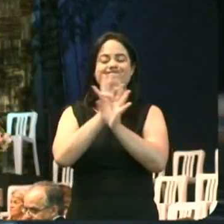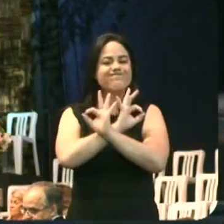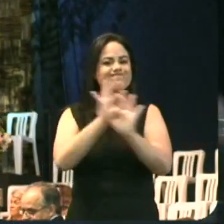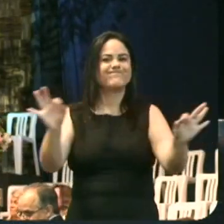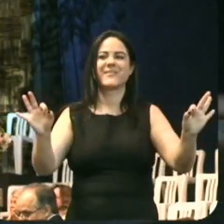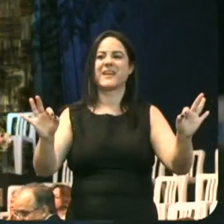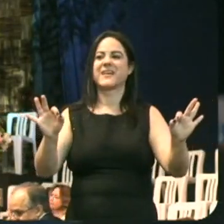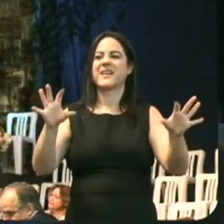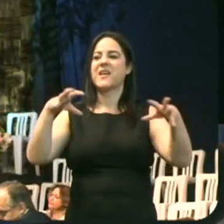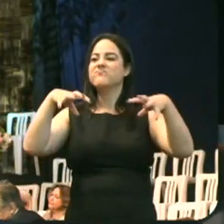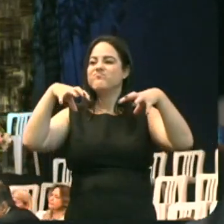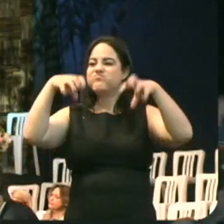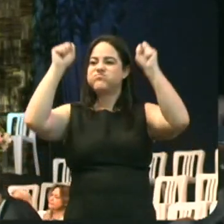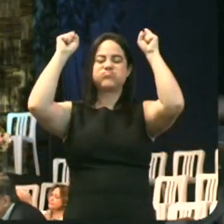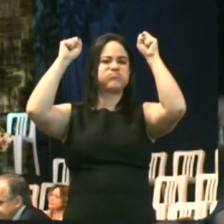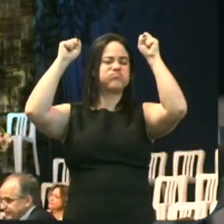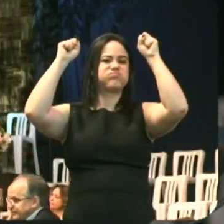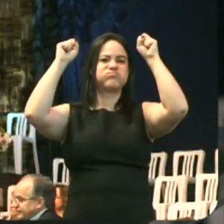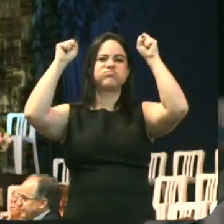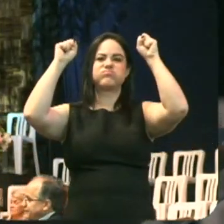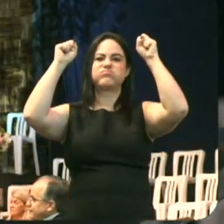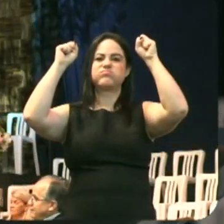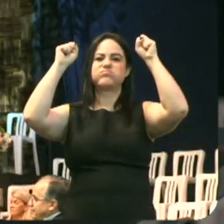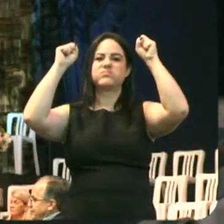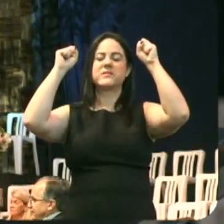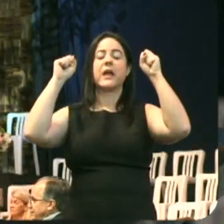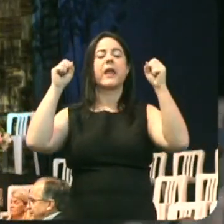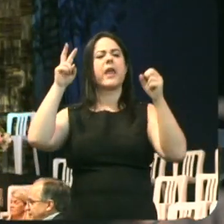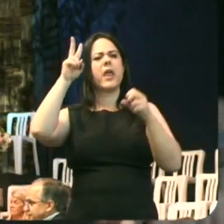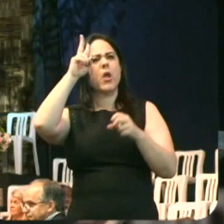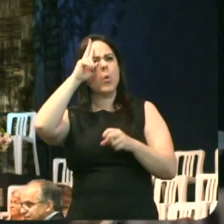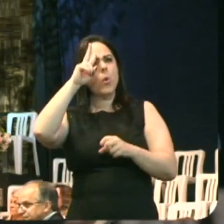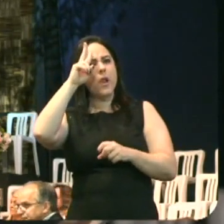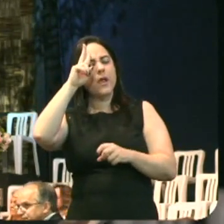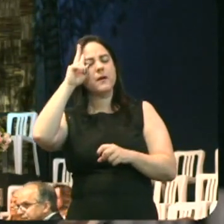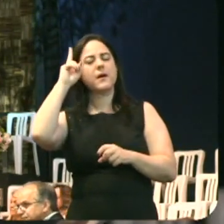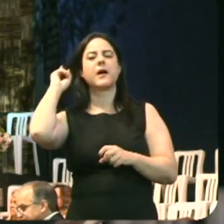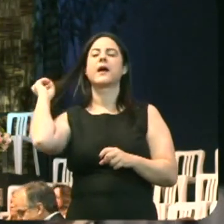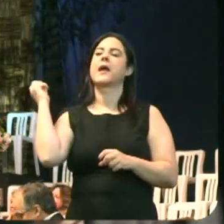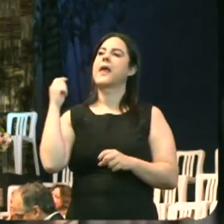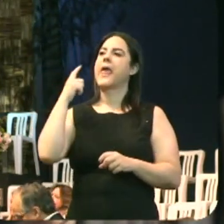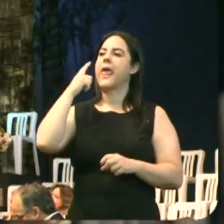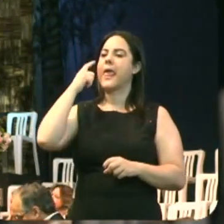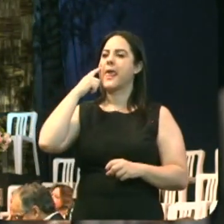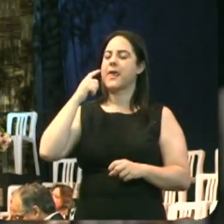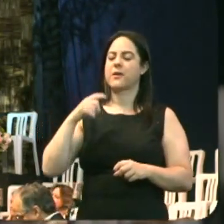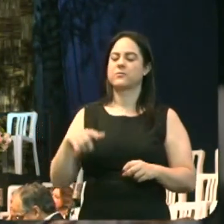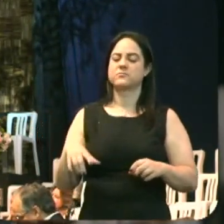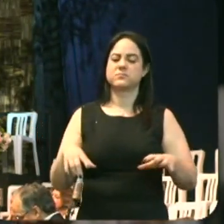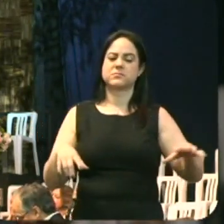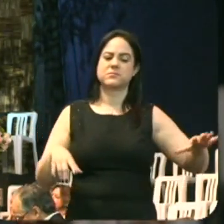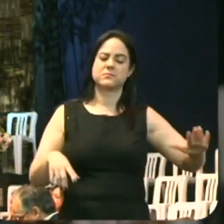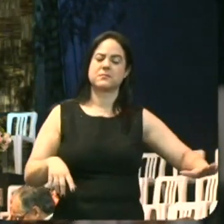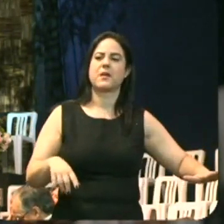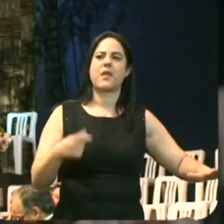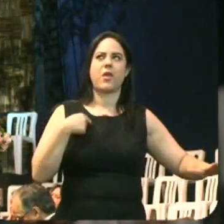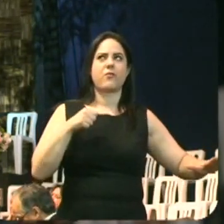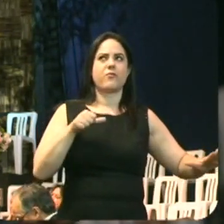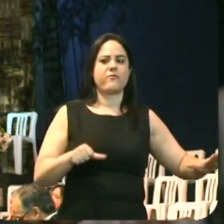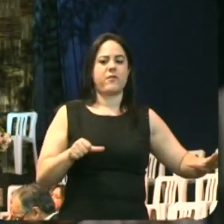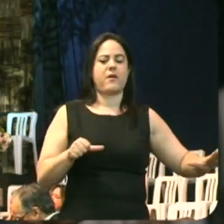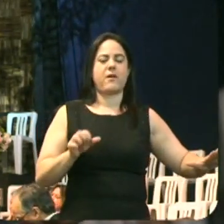nada. É uma escuridão plena. E eu me lembro que eu fiquei segurando no lugar que eu estava, dizendo assim, daqui eu não